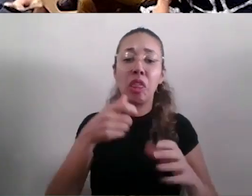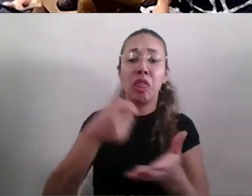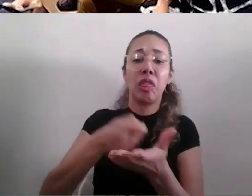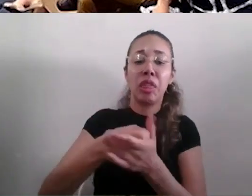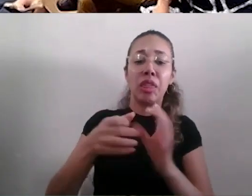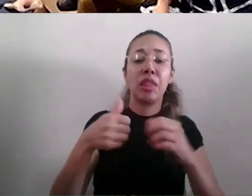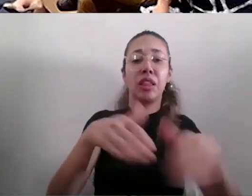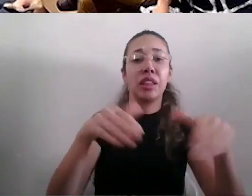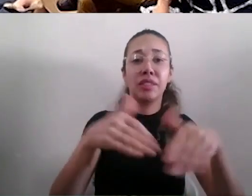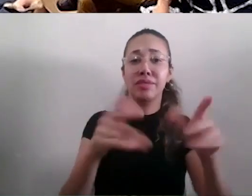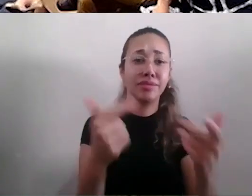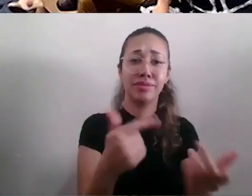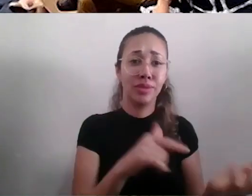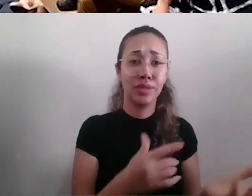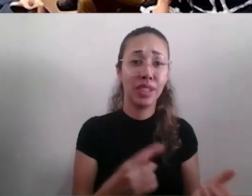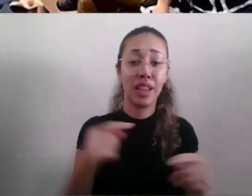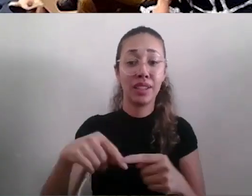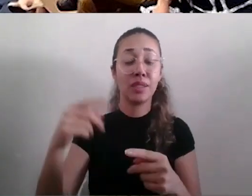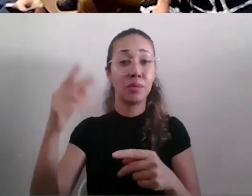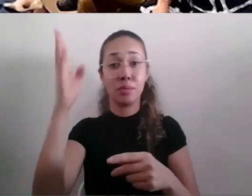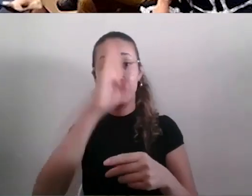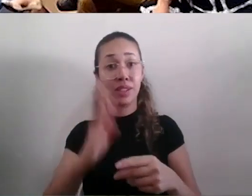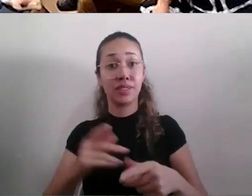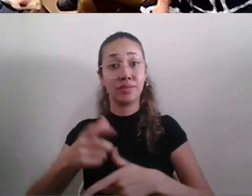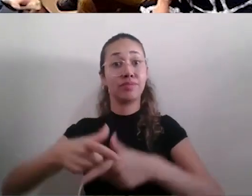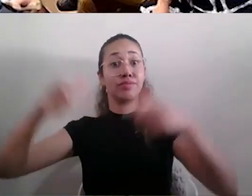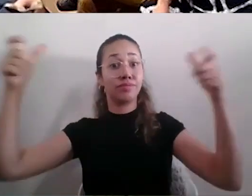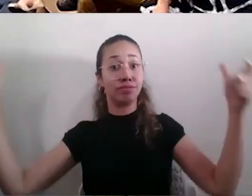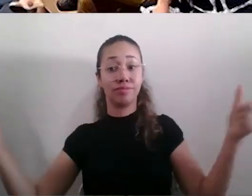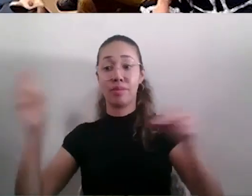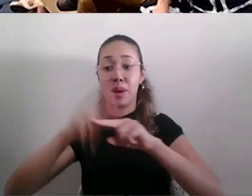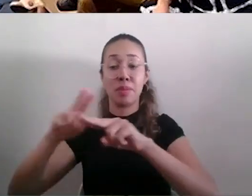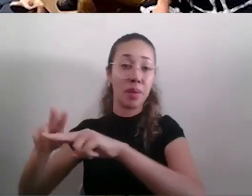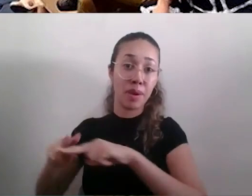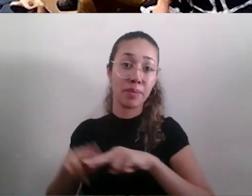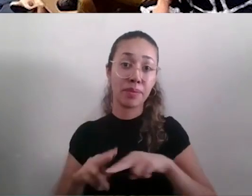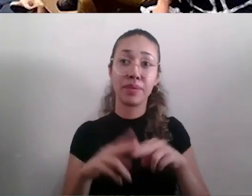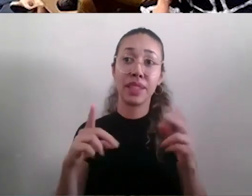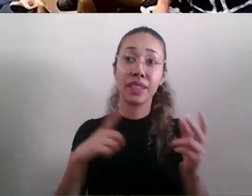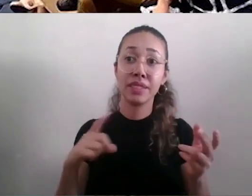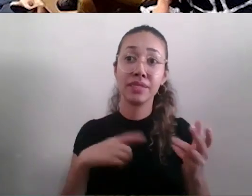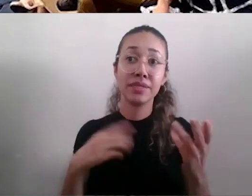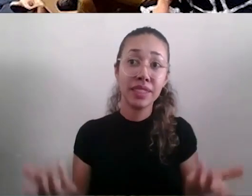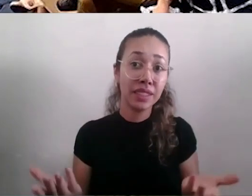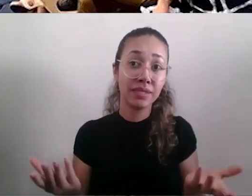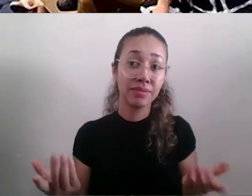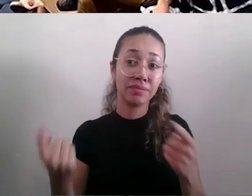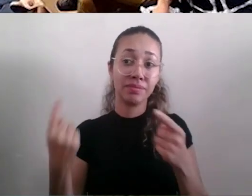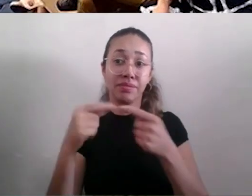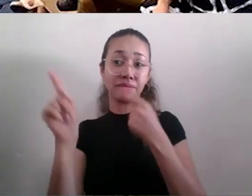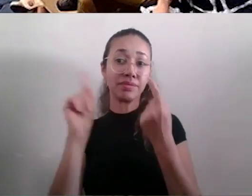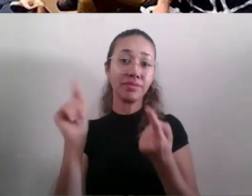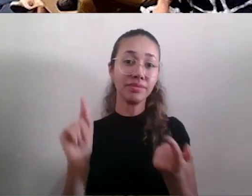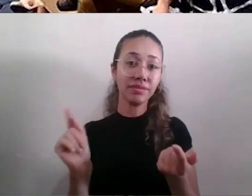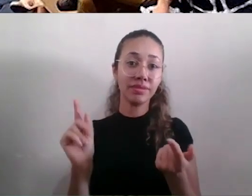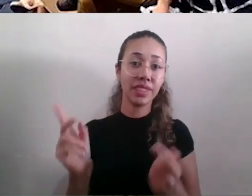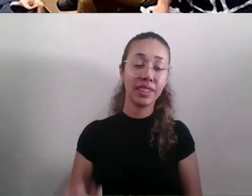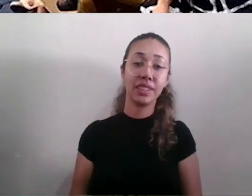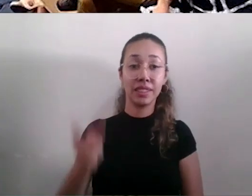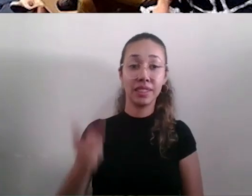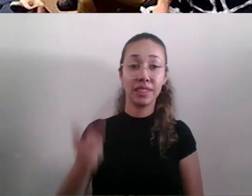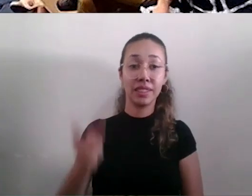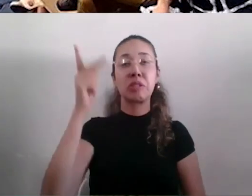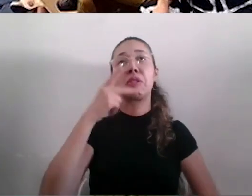essas duas coisas se juntam, né? Como é que isso... Então, qual é a contradição que tem aí? E as pessoas diziam isso: o Brasil é o